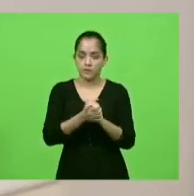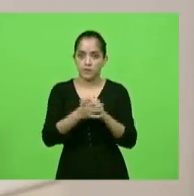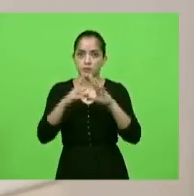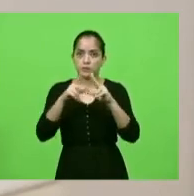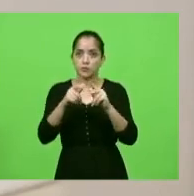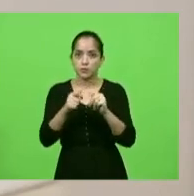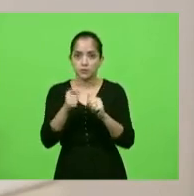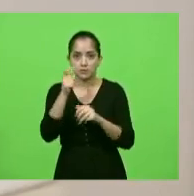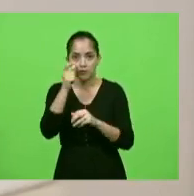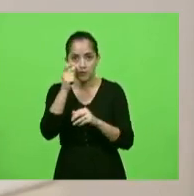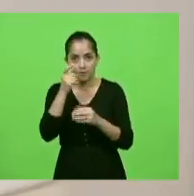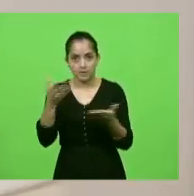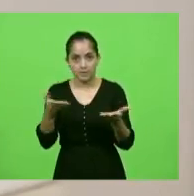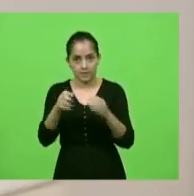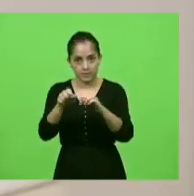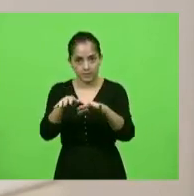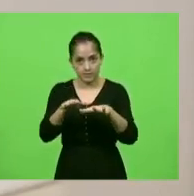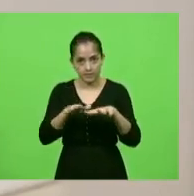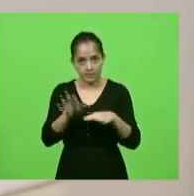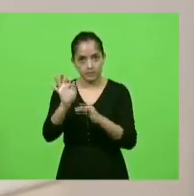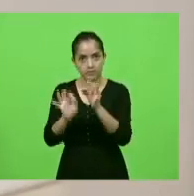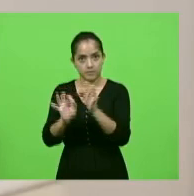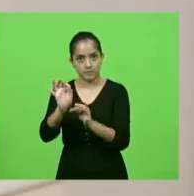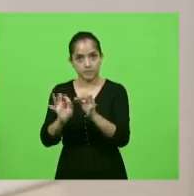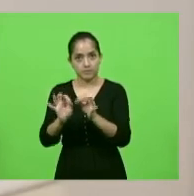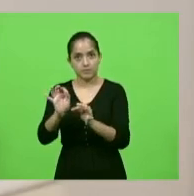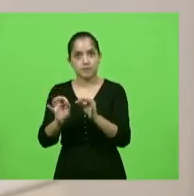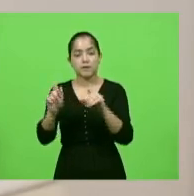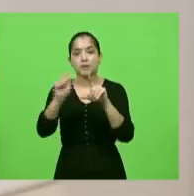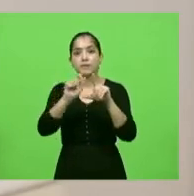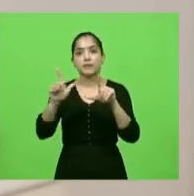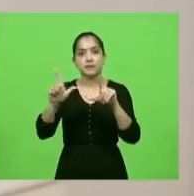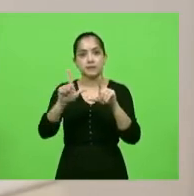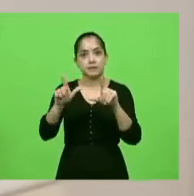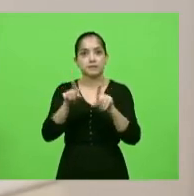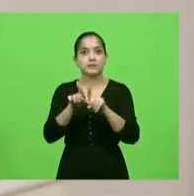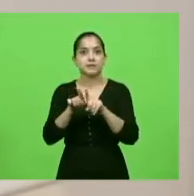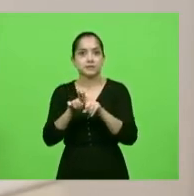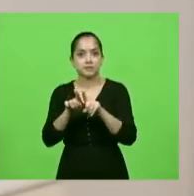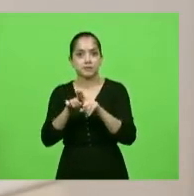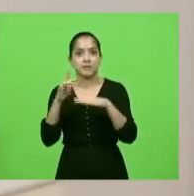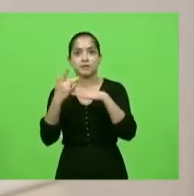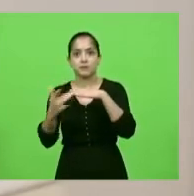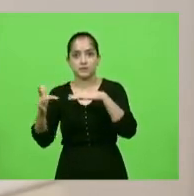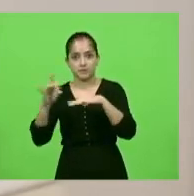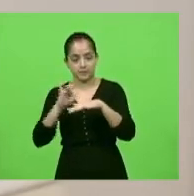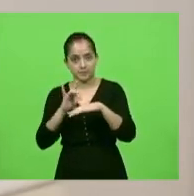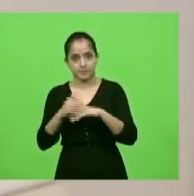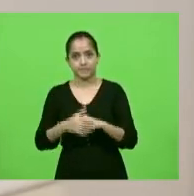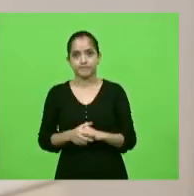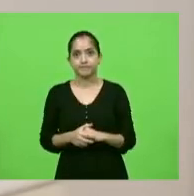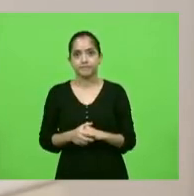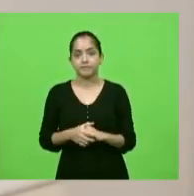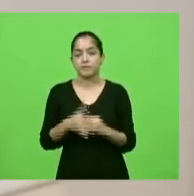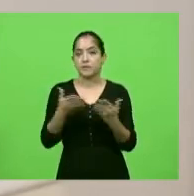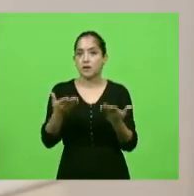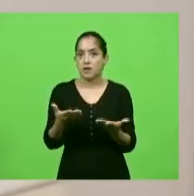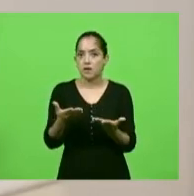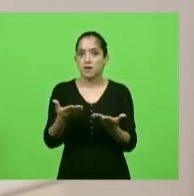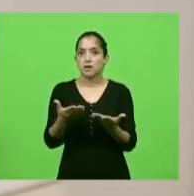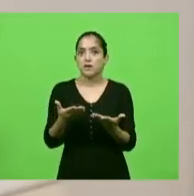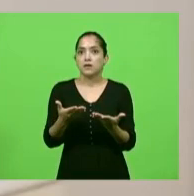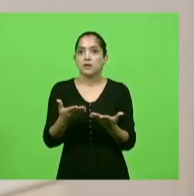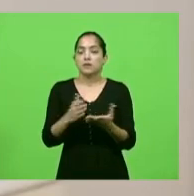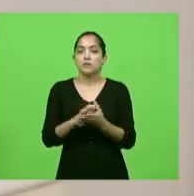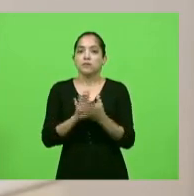acompanham esta sessão de julgamento pela TV da Assembleia Legislativa e outras mídias digitais. Me uno, senhor presidente, à